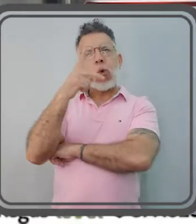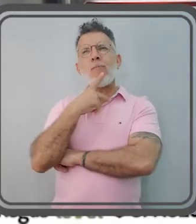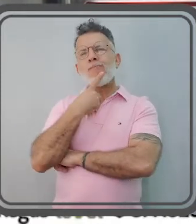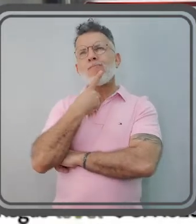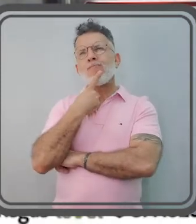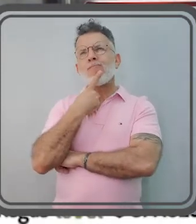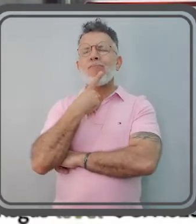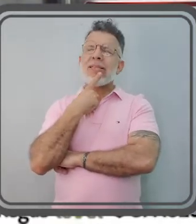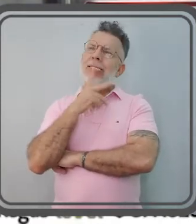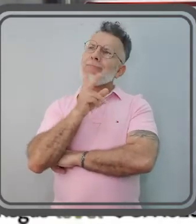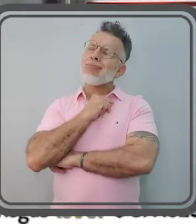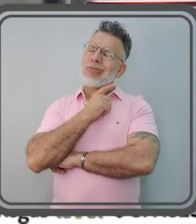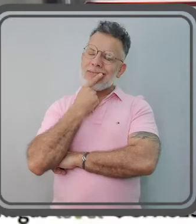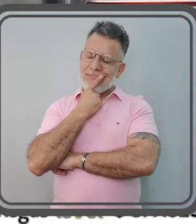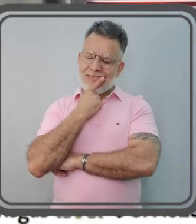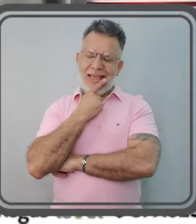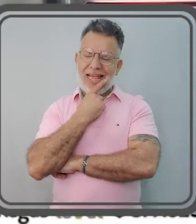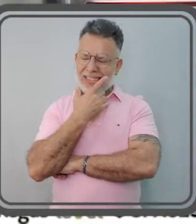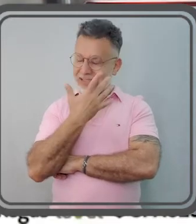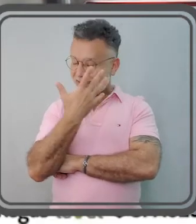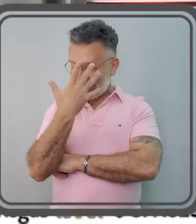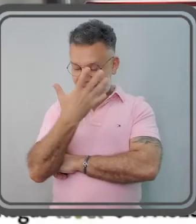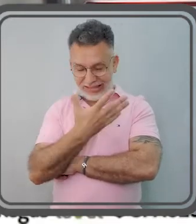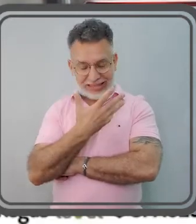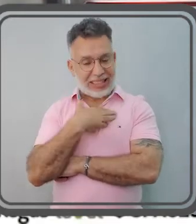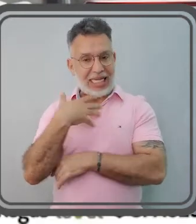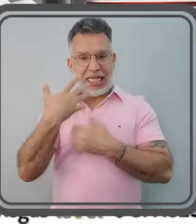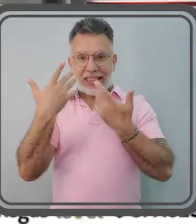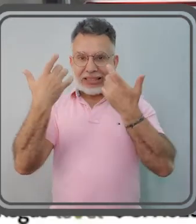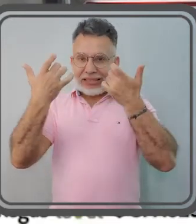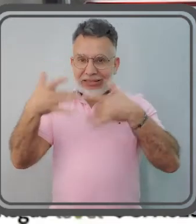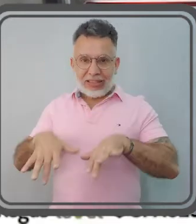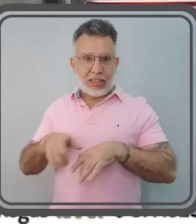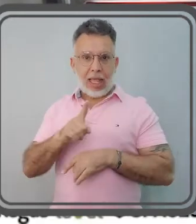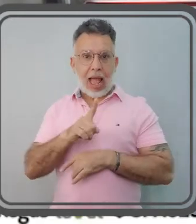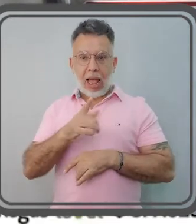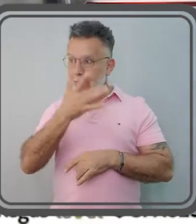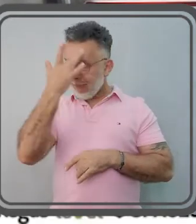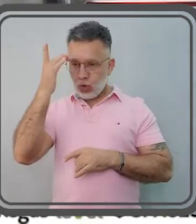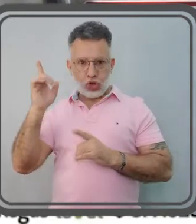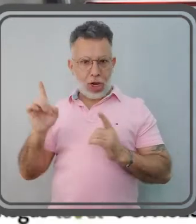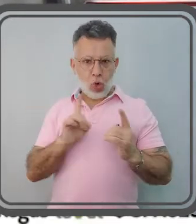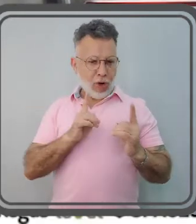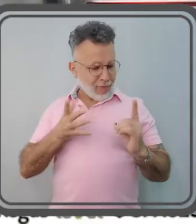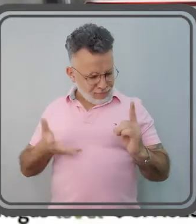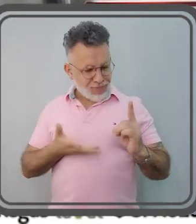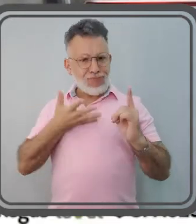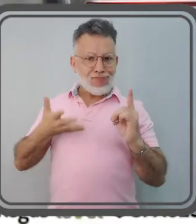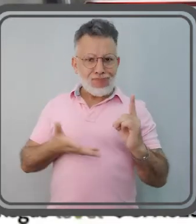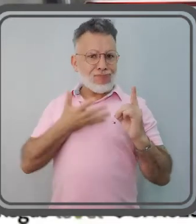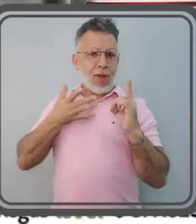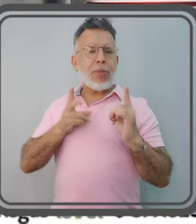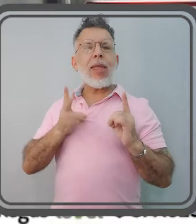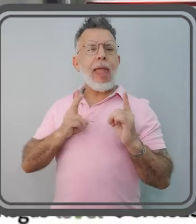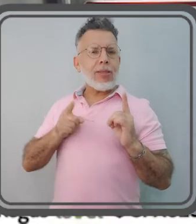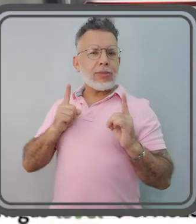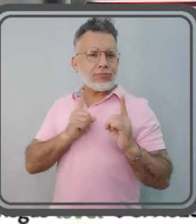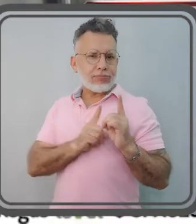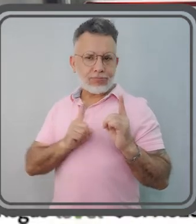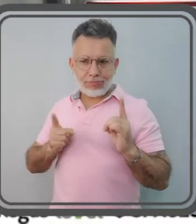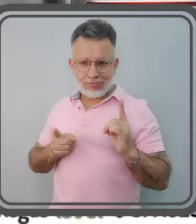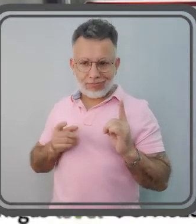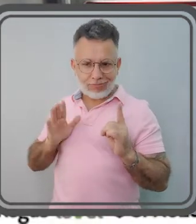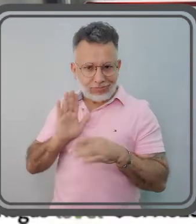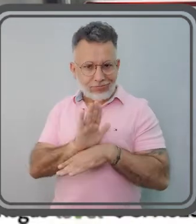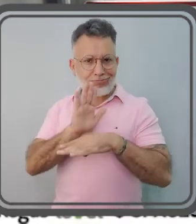chegou alguém lá e falou, não, vamos que vai dar certo. Quem que estava sempre ali, né, puxando esse empreendedor,